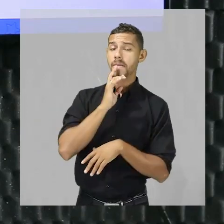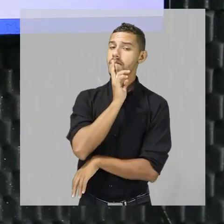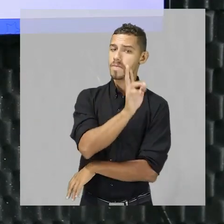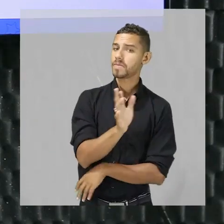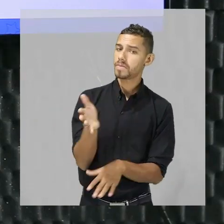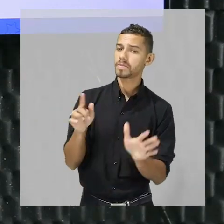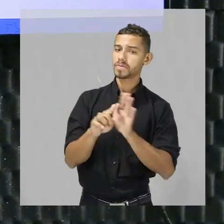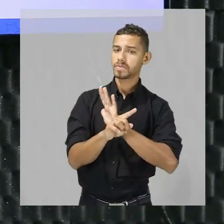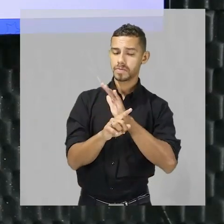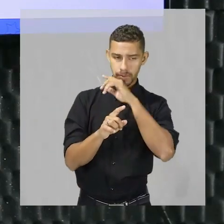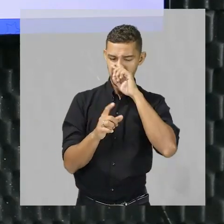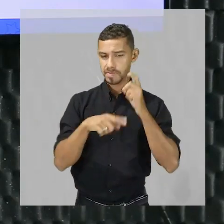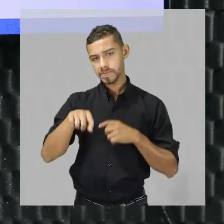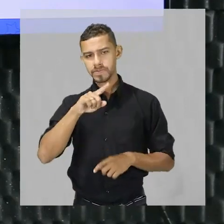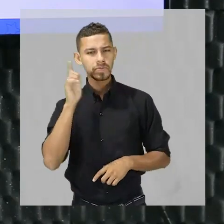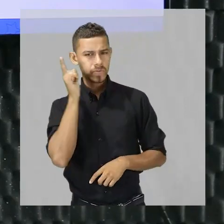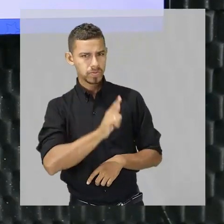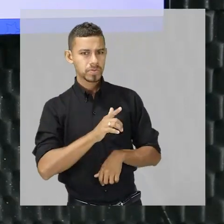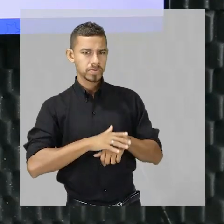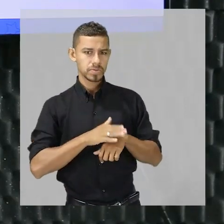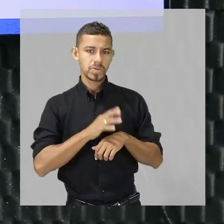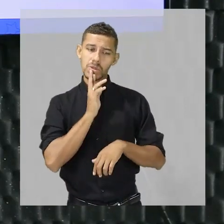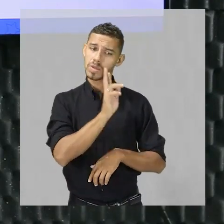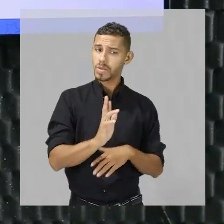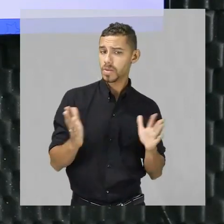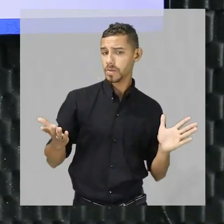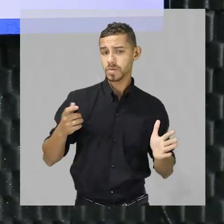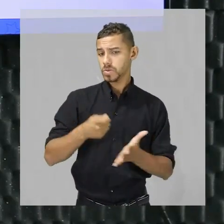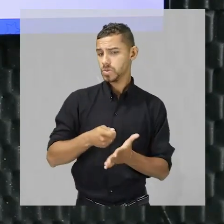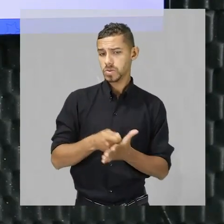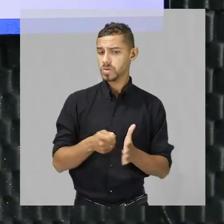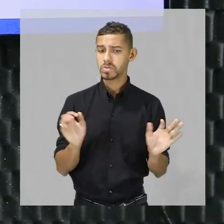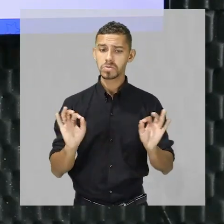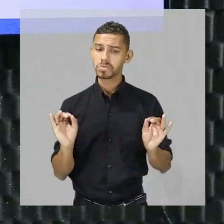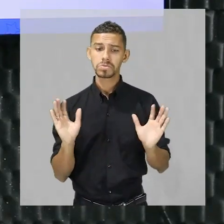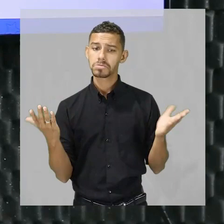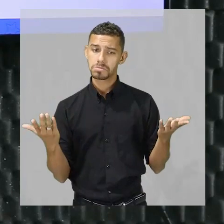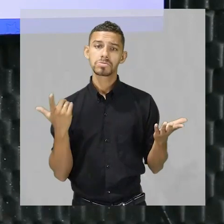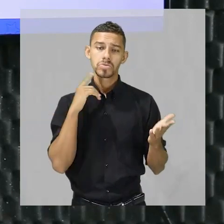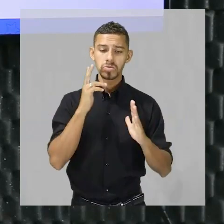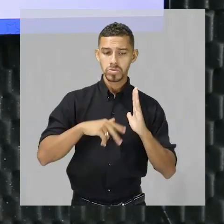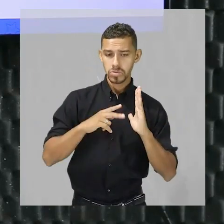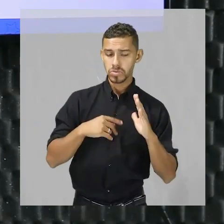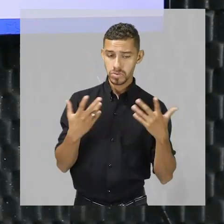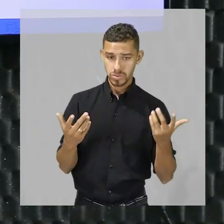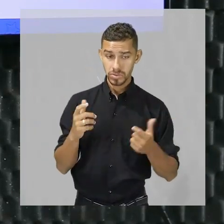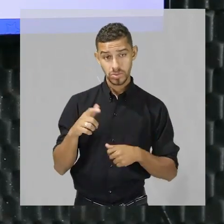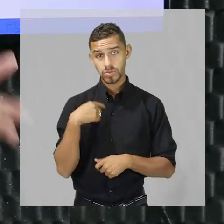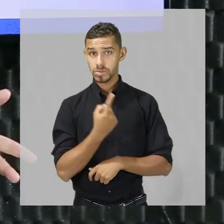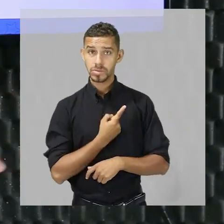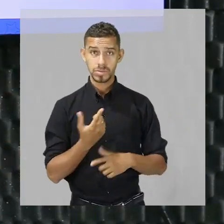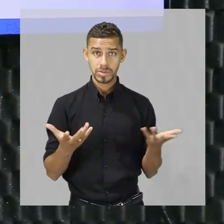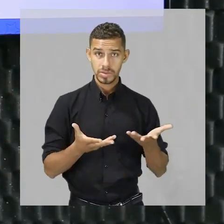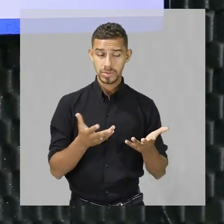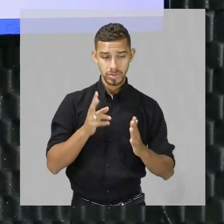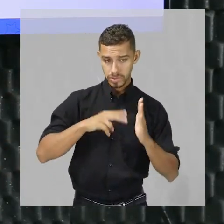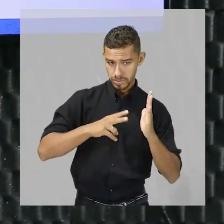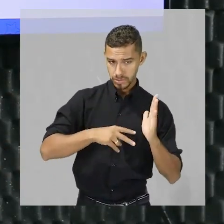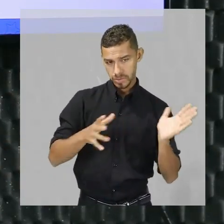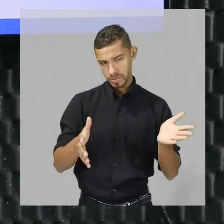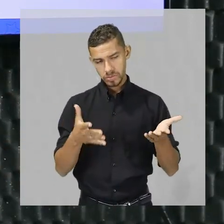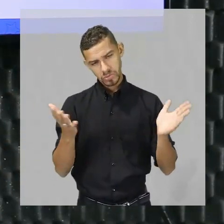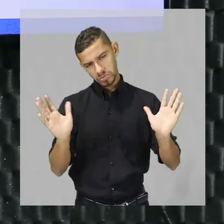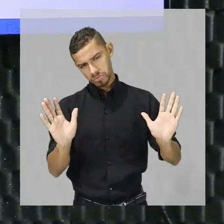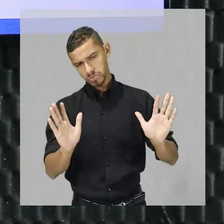responder a questão. Mas você consegue responder a questão sem obrigatoriamente ler o texto motivador. Mas vamos ler, tá certo? Para a gente não deixar